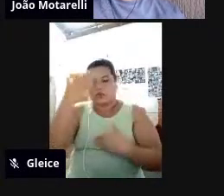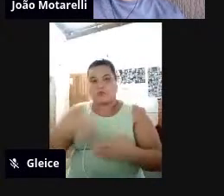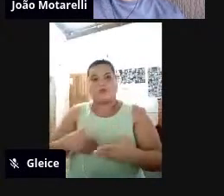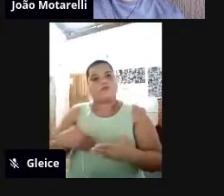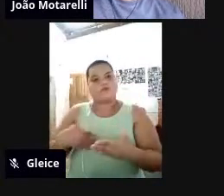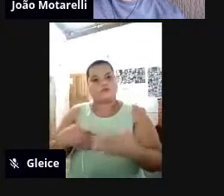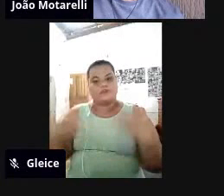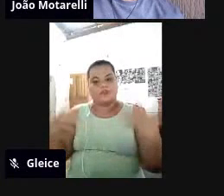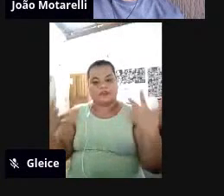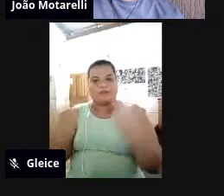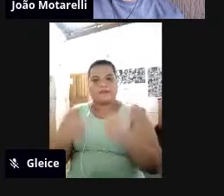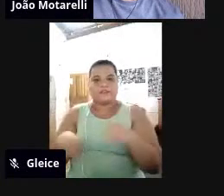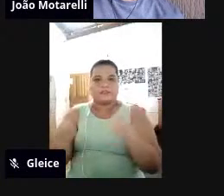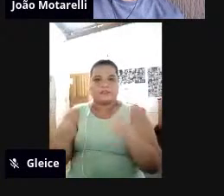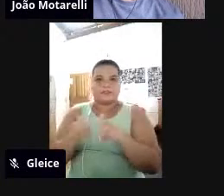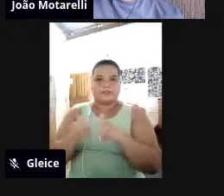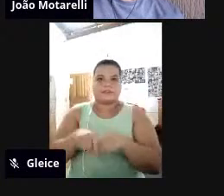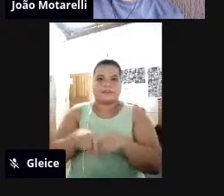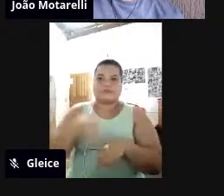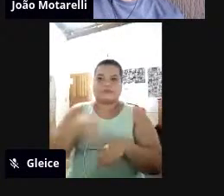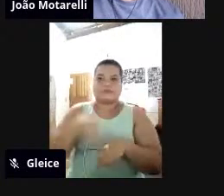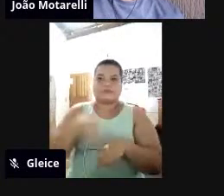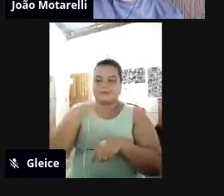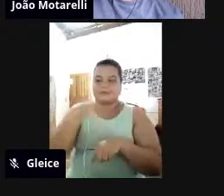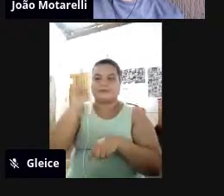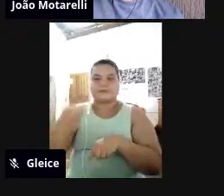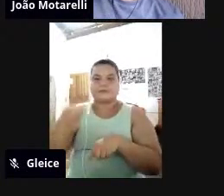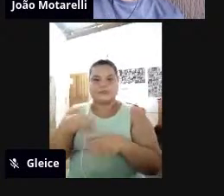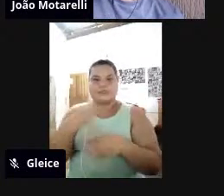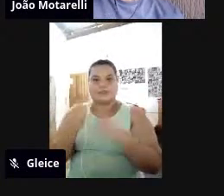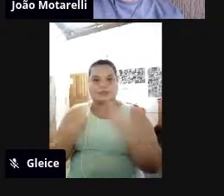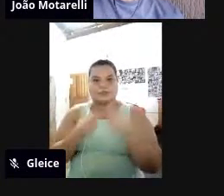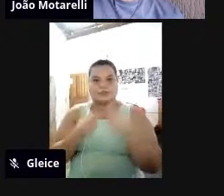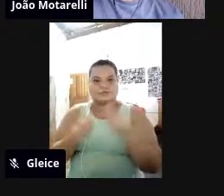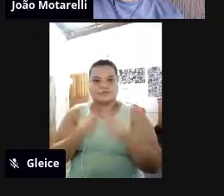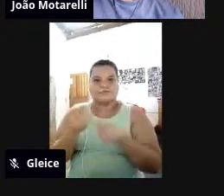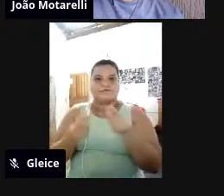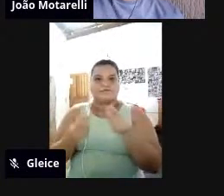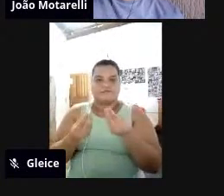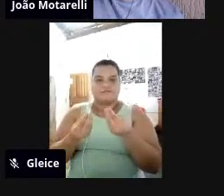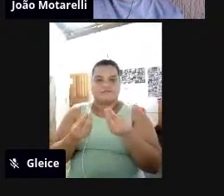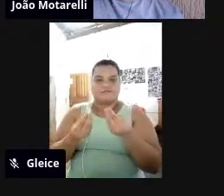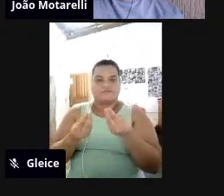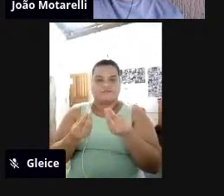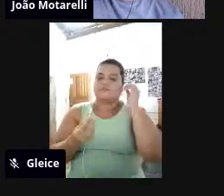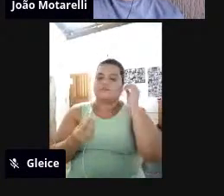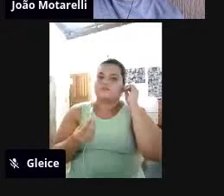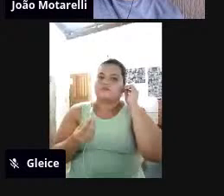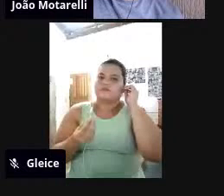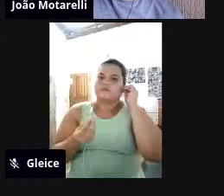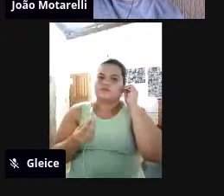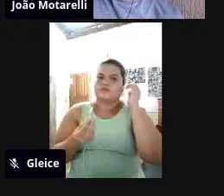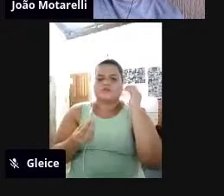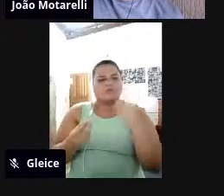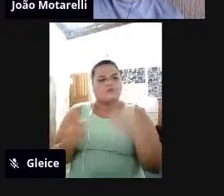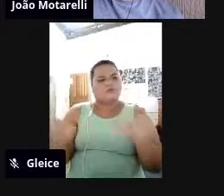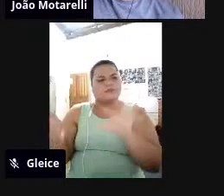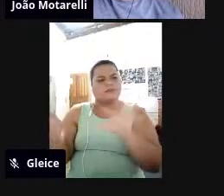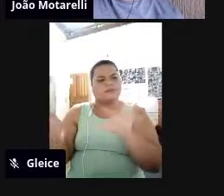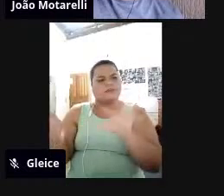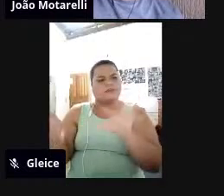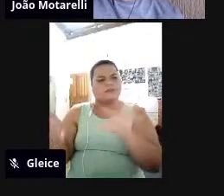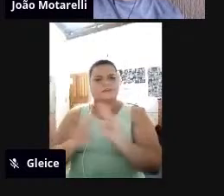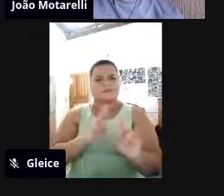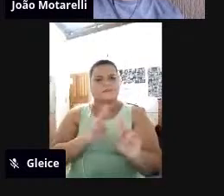só um gráfico desse capítulo, mostrando como as intervenções baseadas em mindfulness, em atenção plena, estão associadas com o aumento da performance